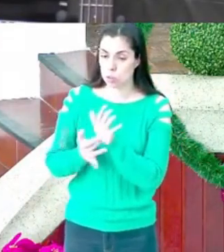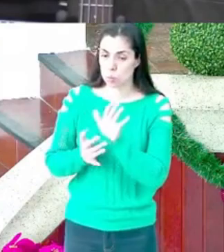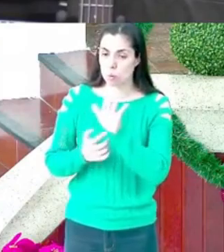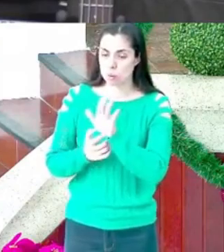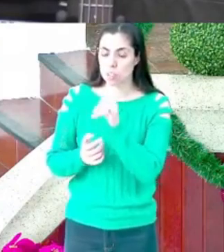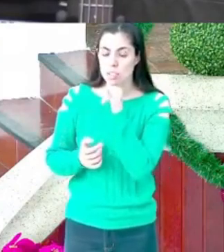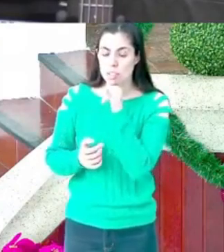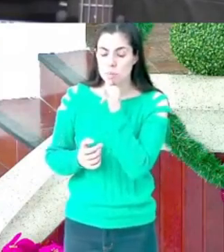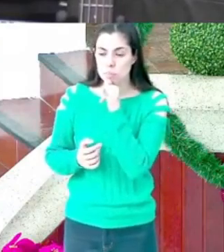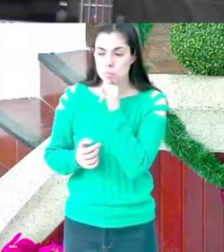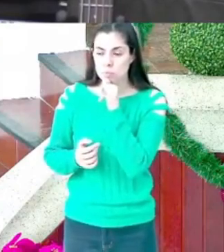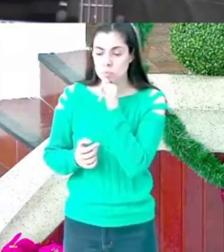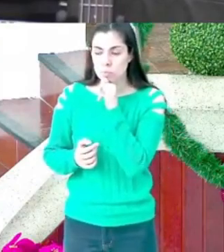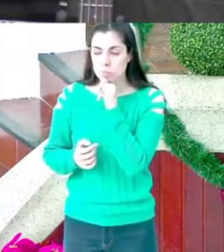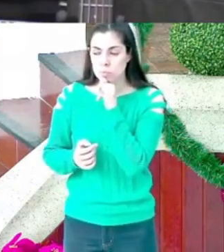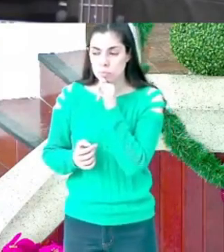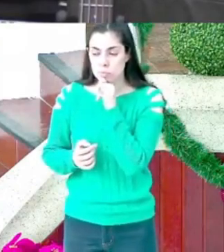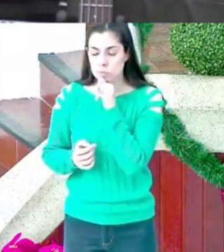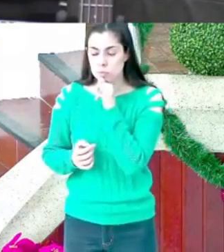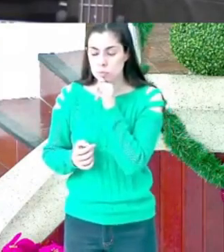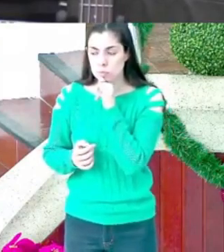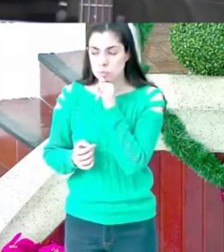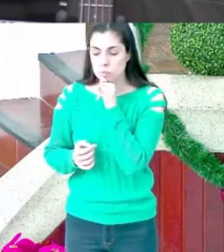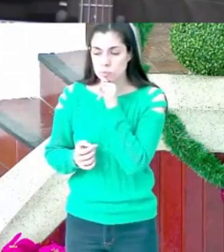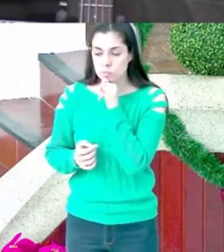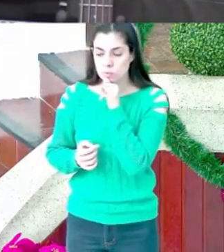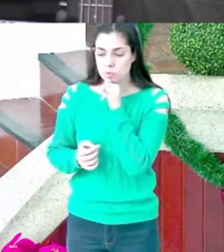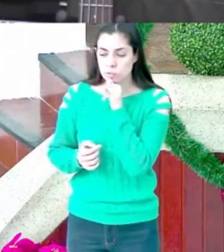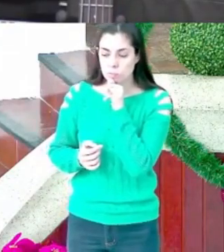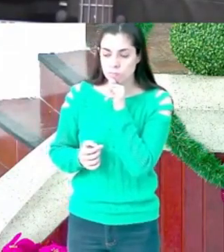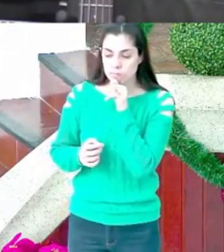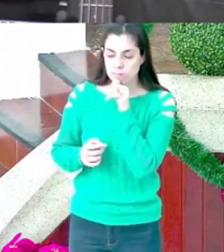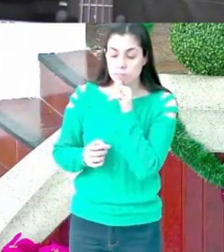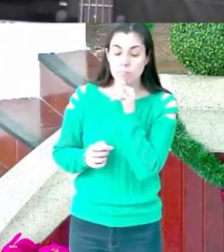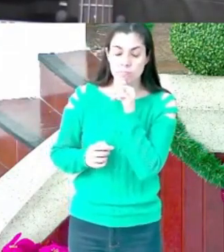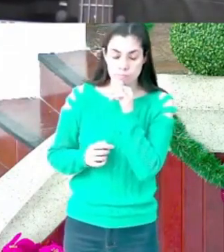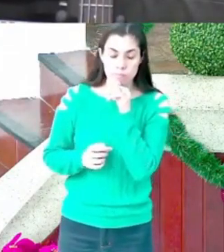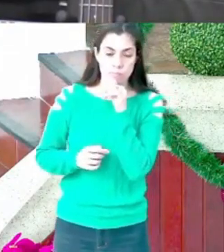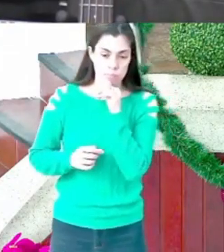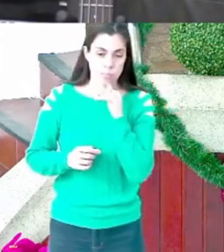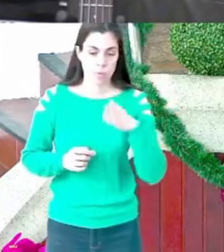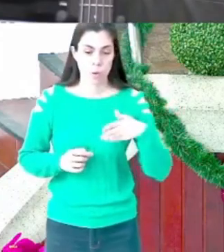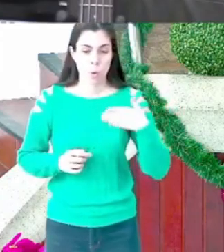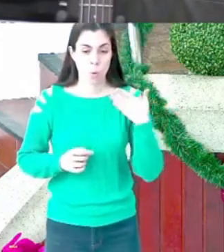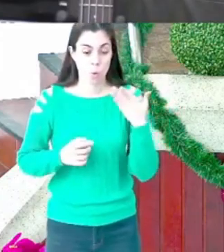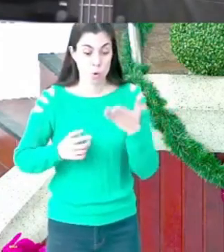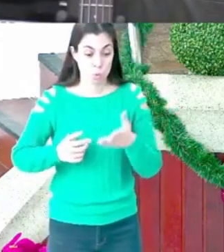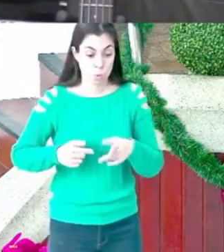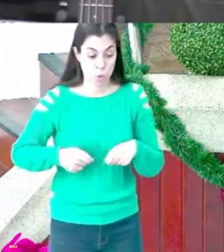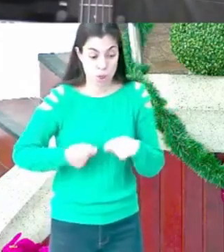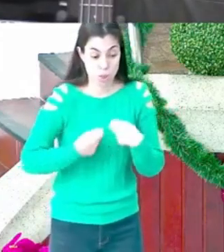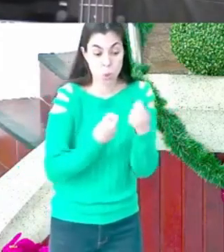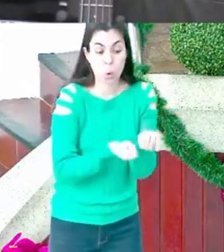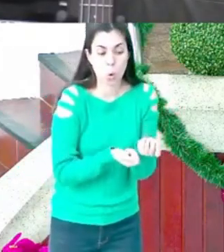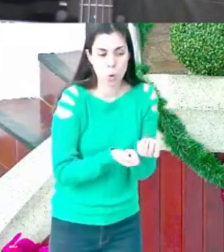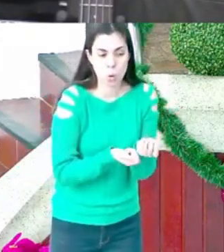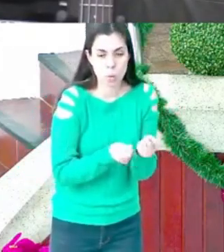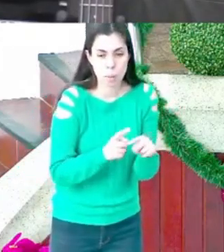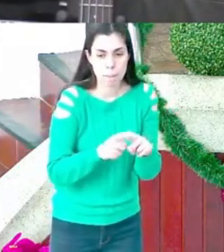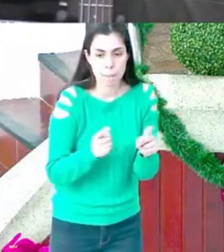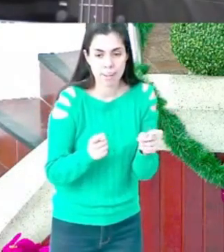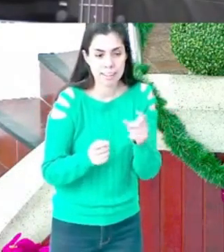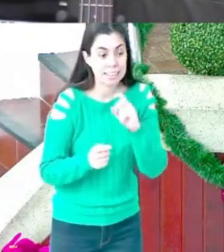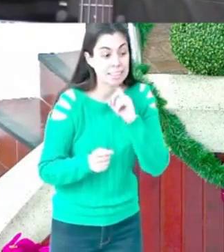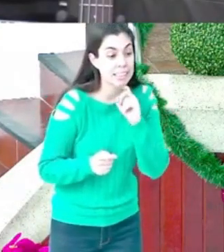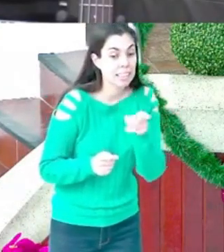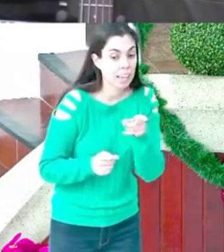A disciplina, então, de doar como uma forma secreta, não para